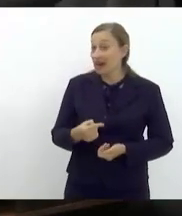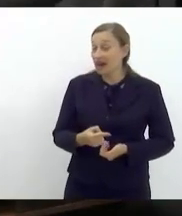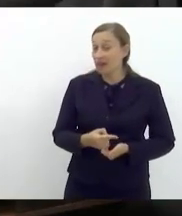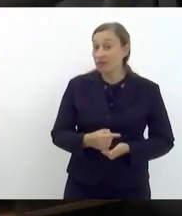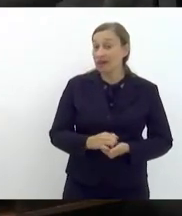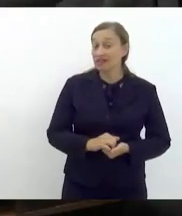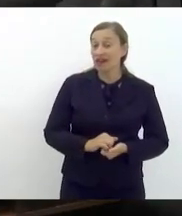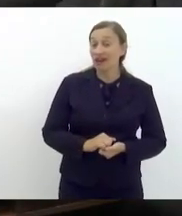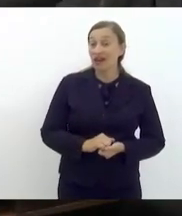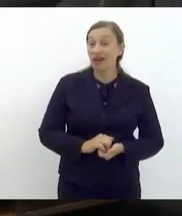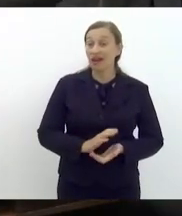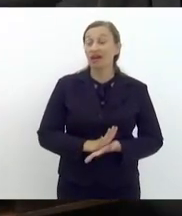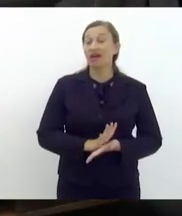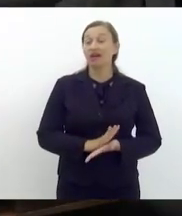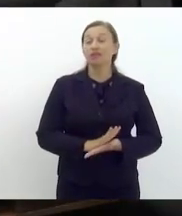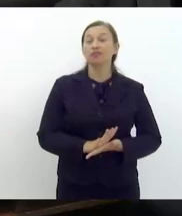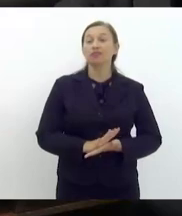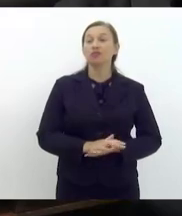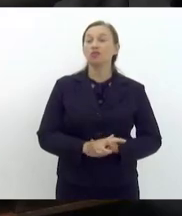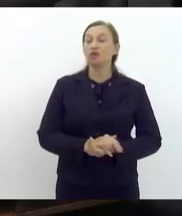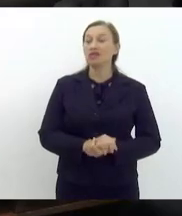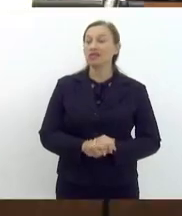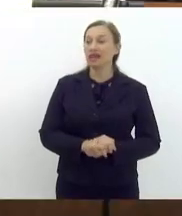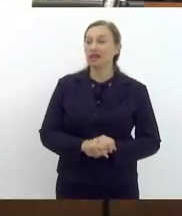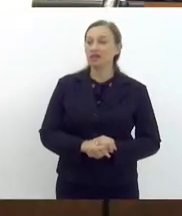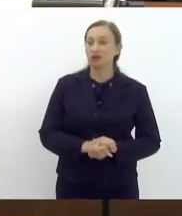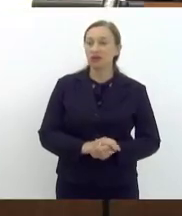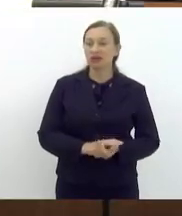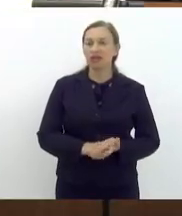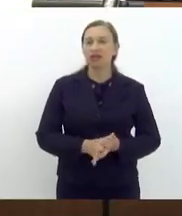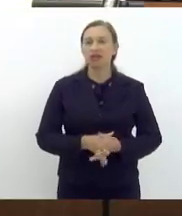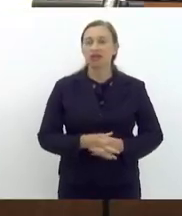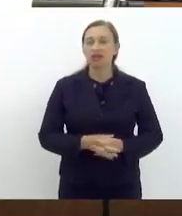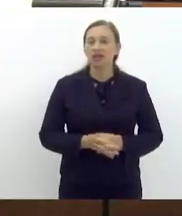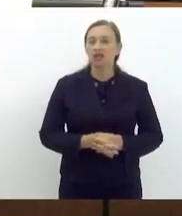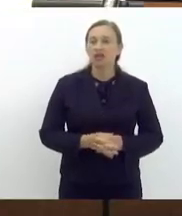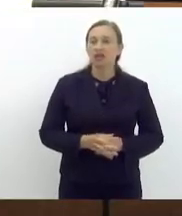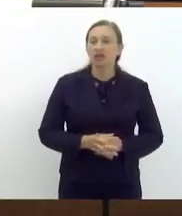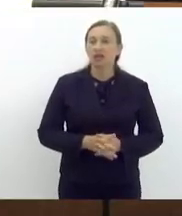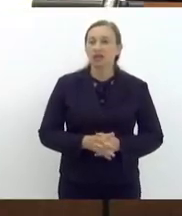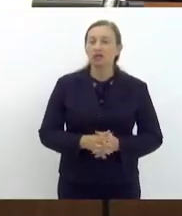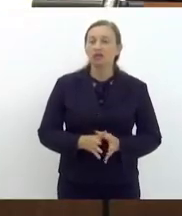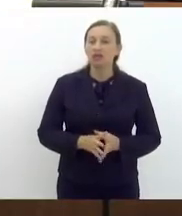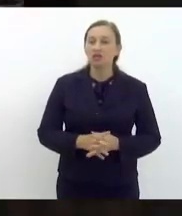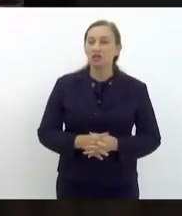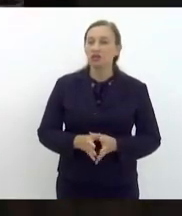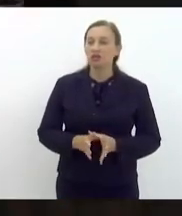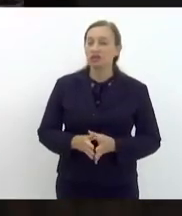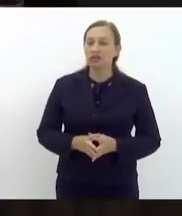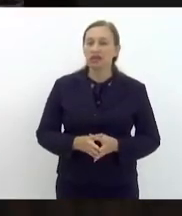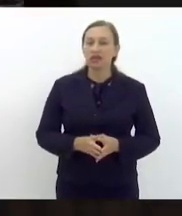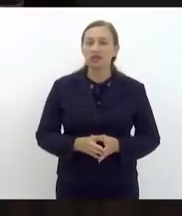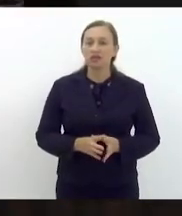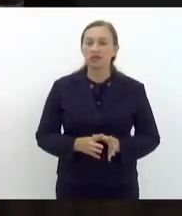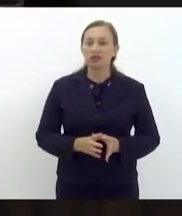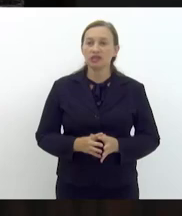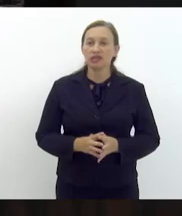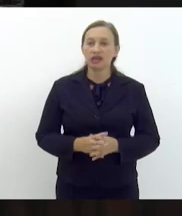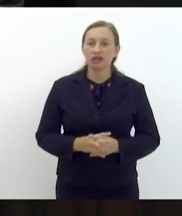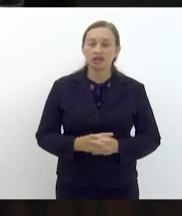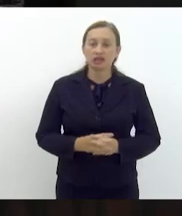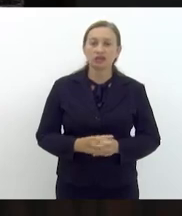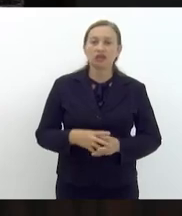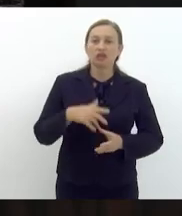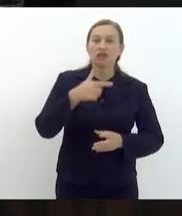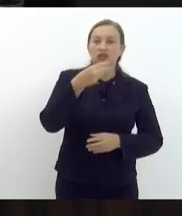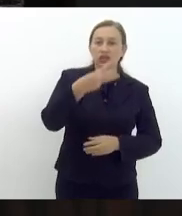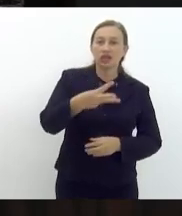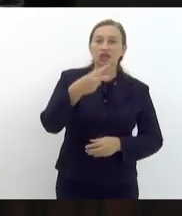3421